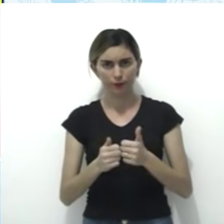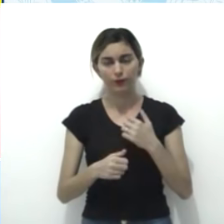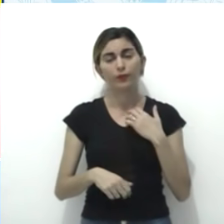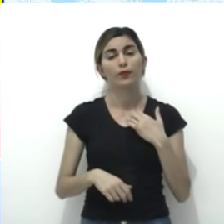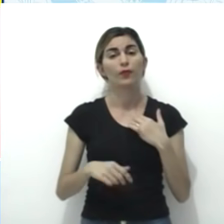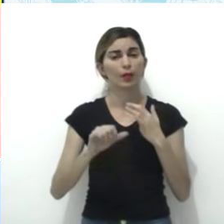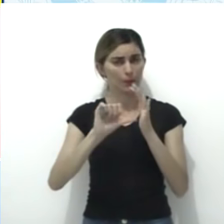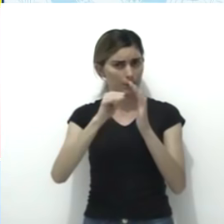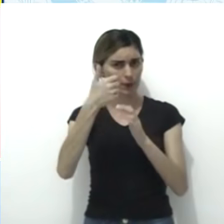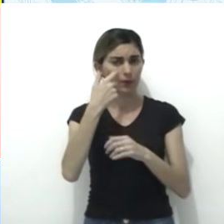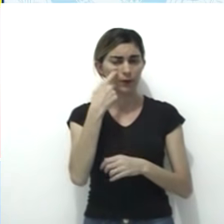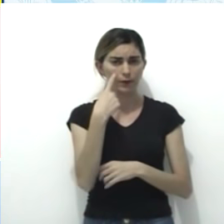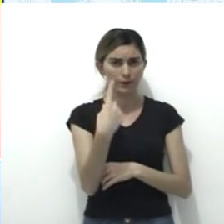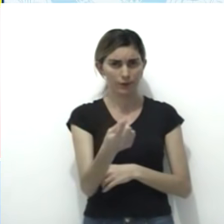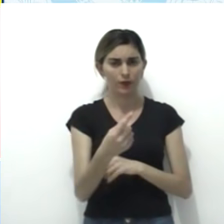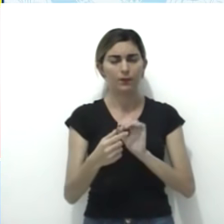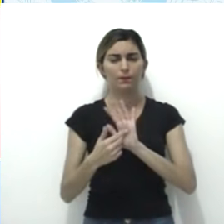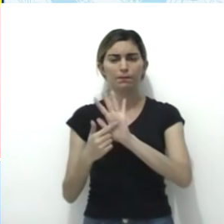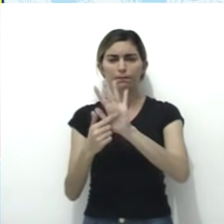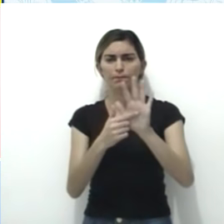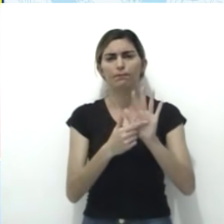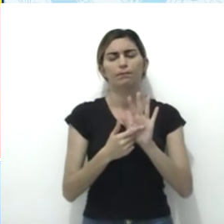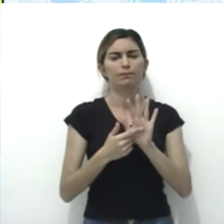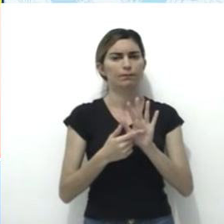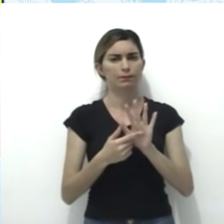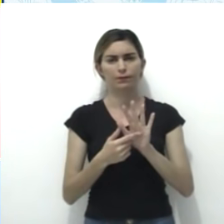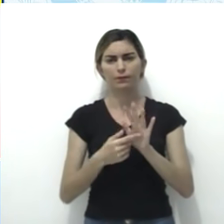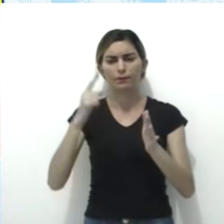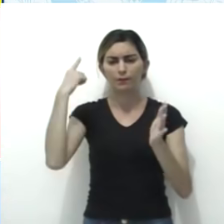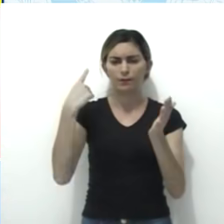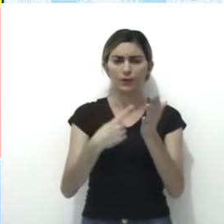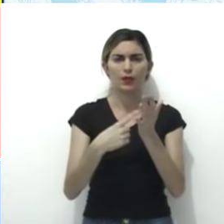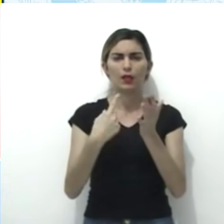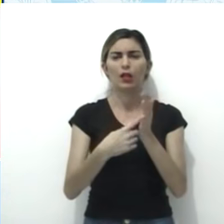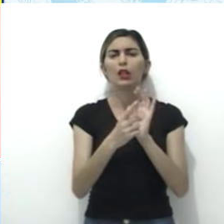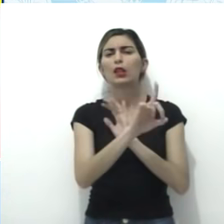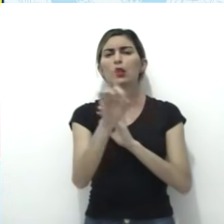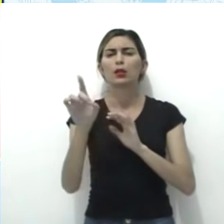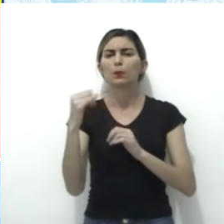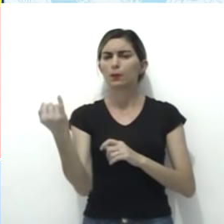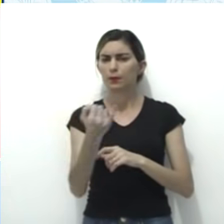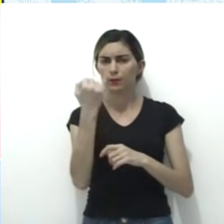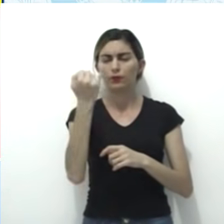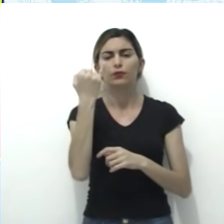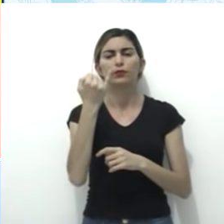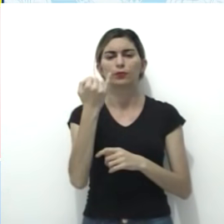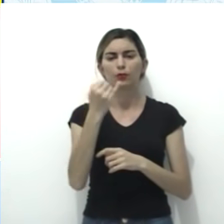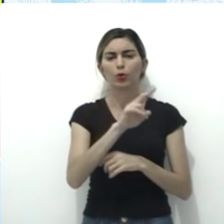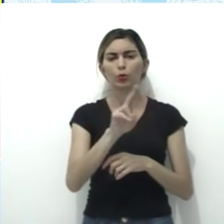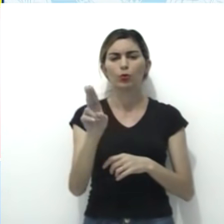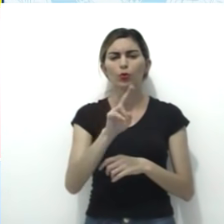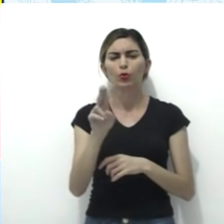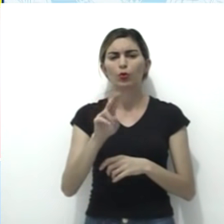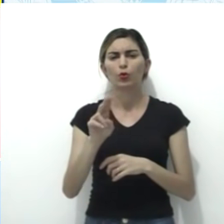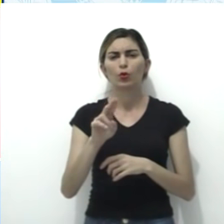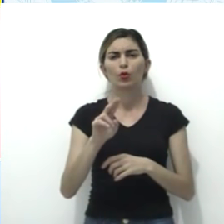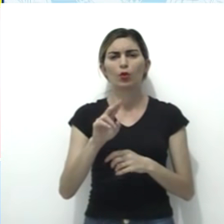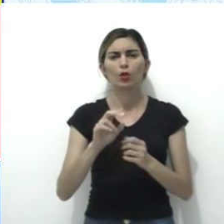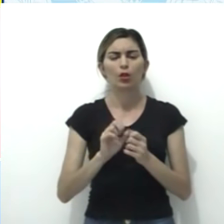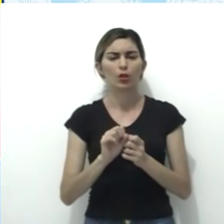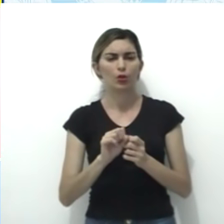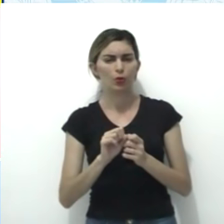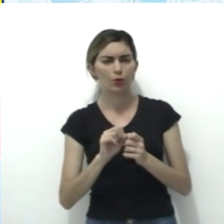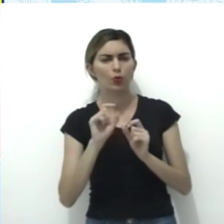e é na primeira posição que vai aparecer agora para vocês marca uma data importante que é